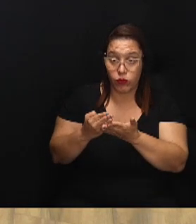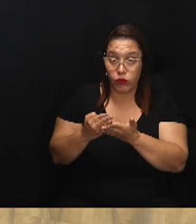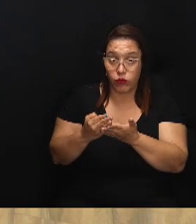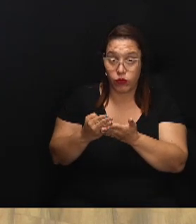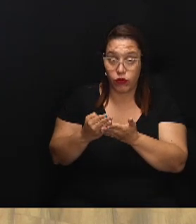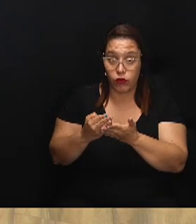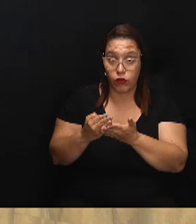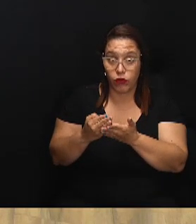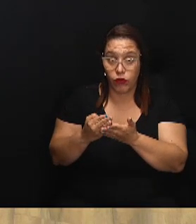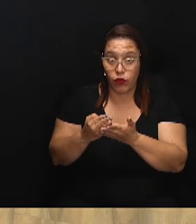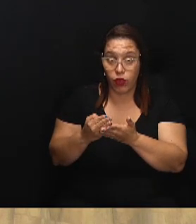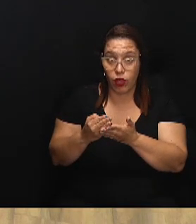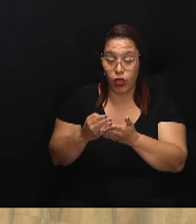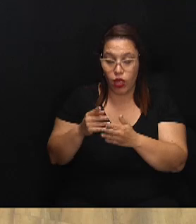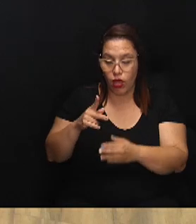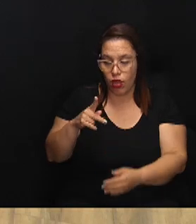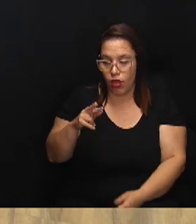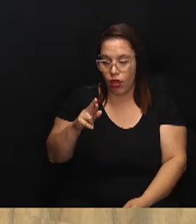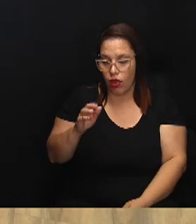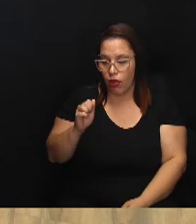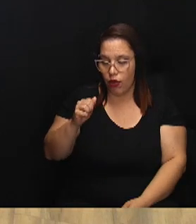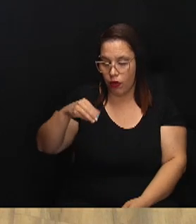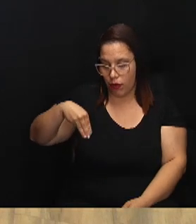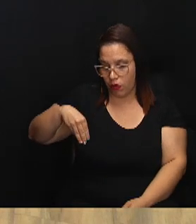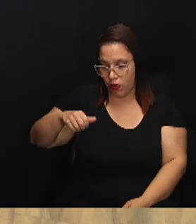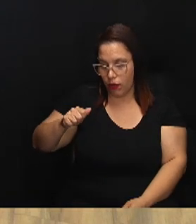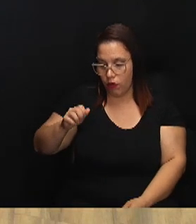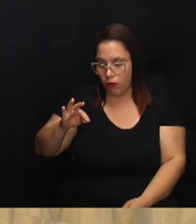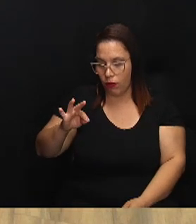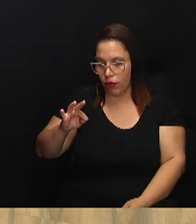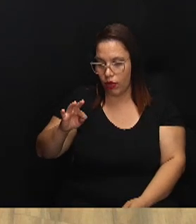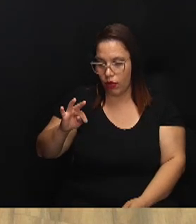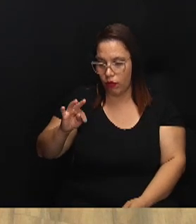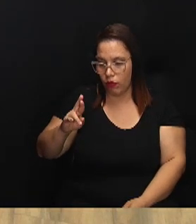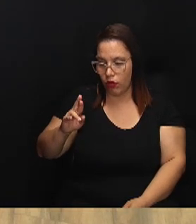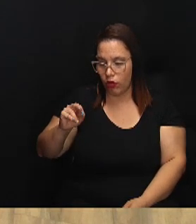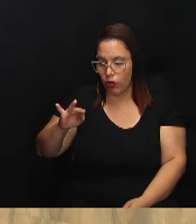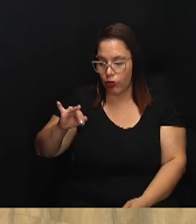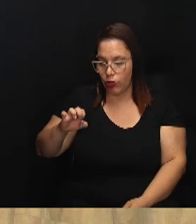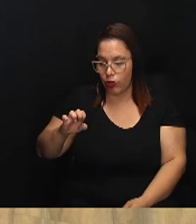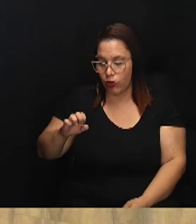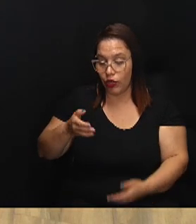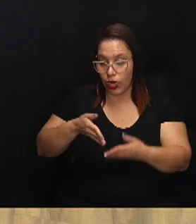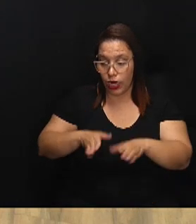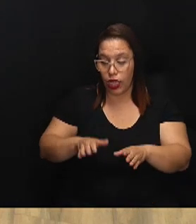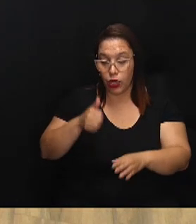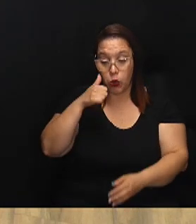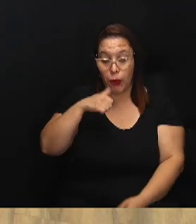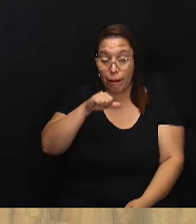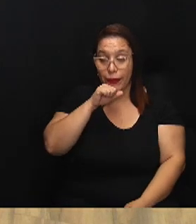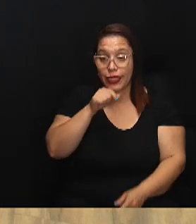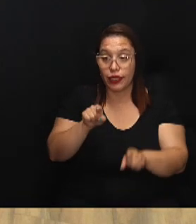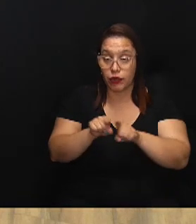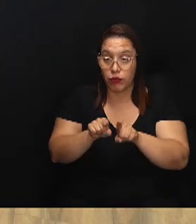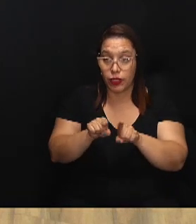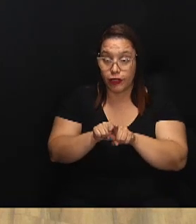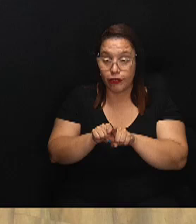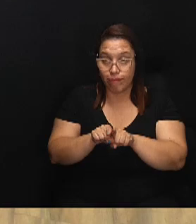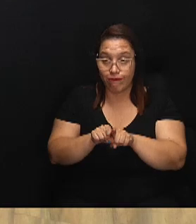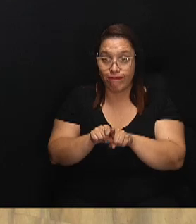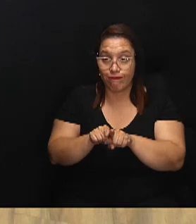há, no caso, a prematuridade. Você falou, nasce um bebê prematuro, nasce uma mãe prematura.